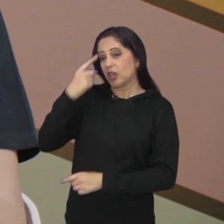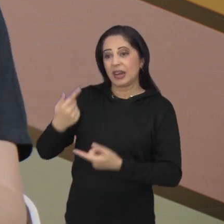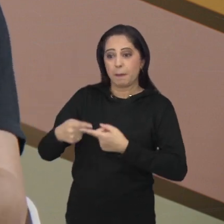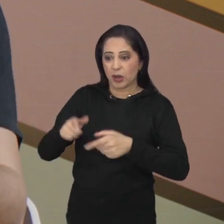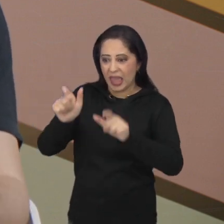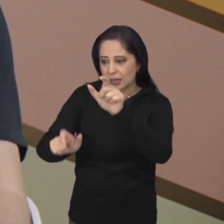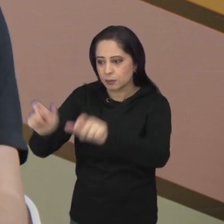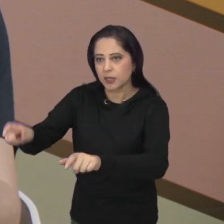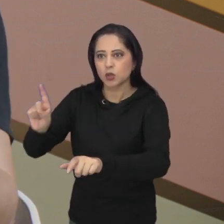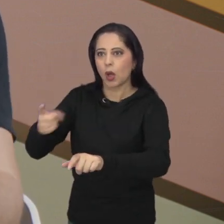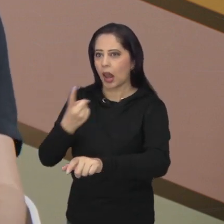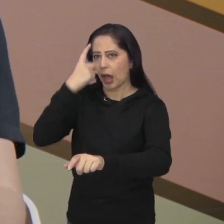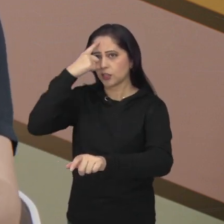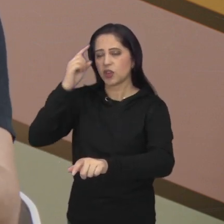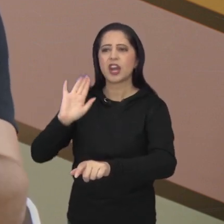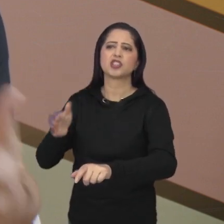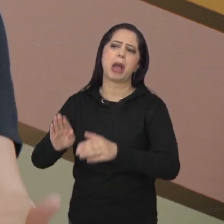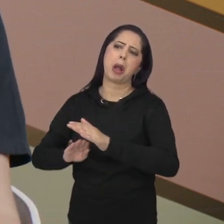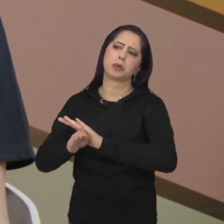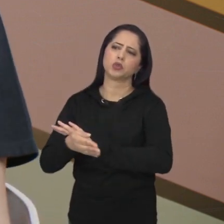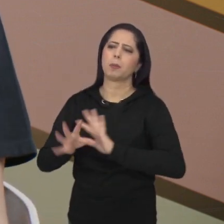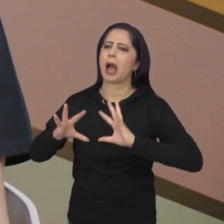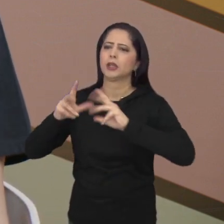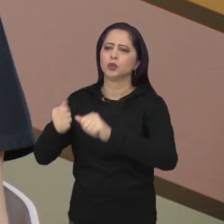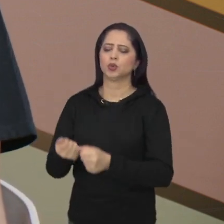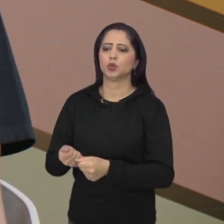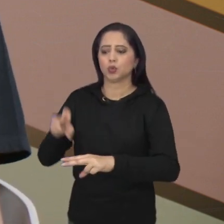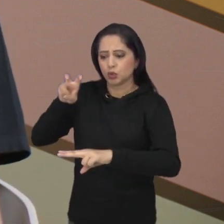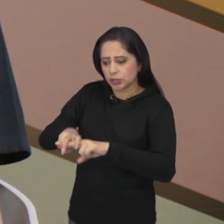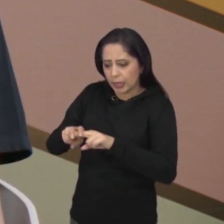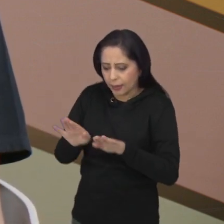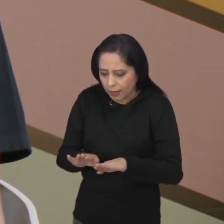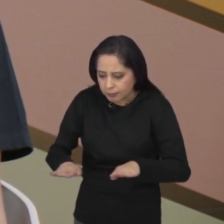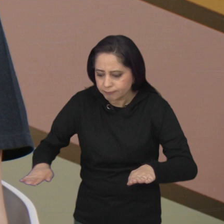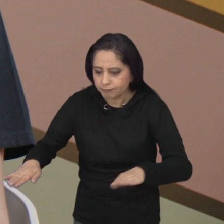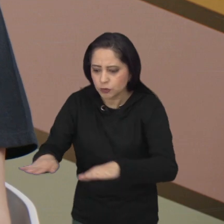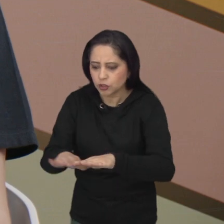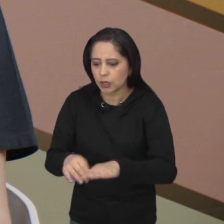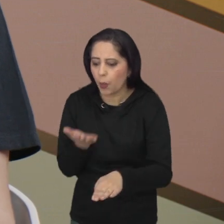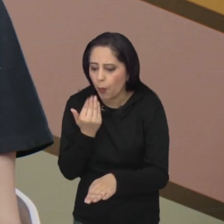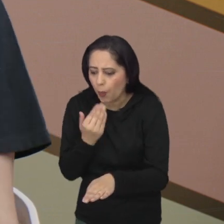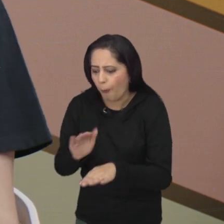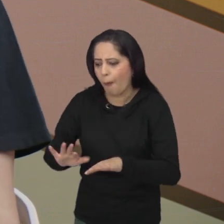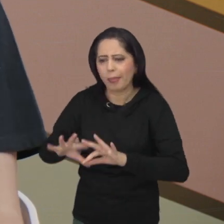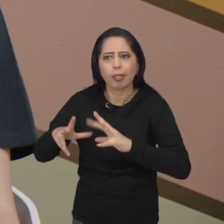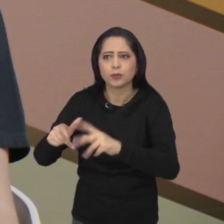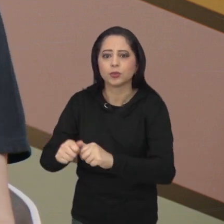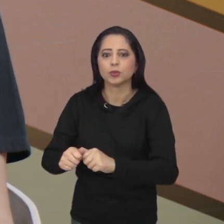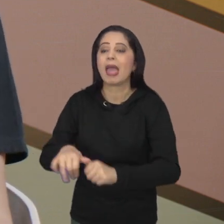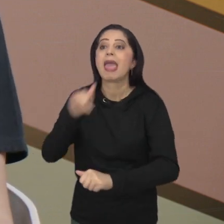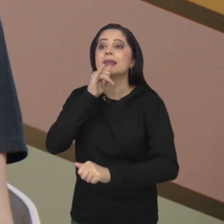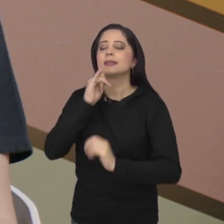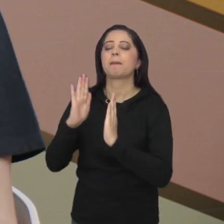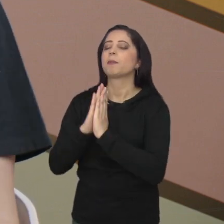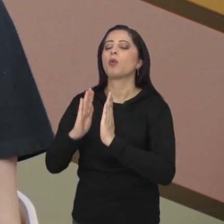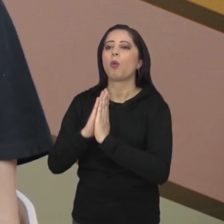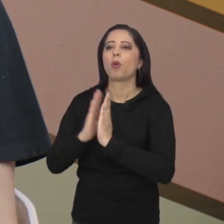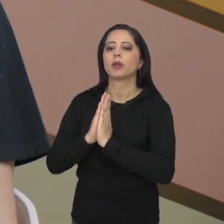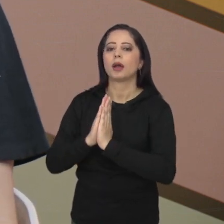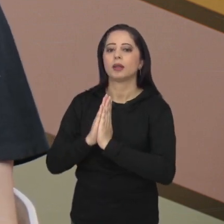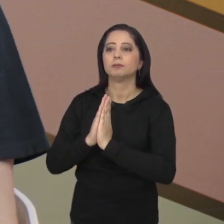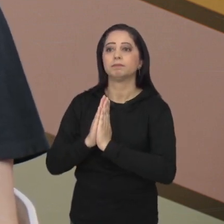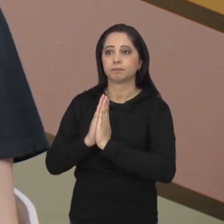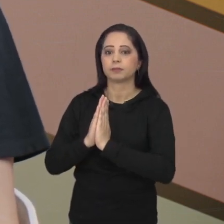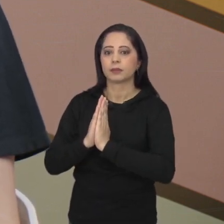criança, comer, estudar, fazer tudo sentado no chão, então para eles é natural. Quando eles vão orar, né? A gente